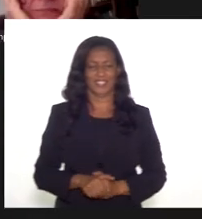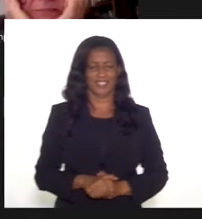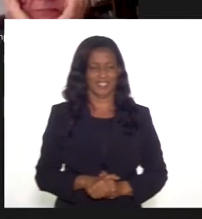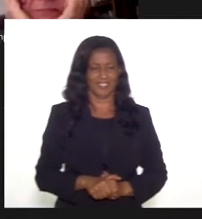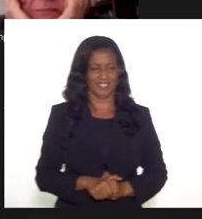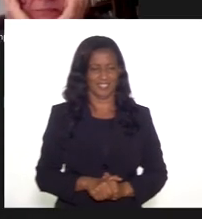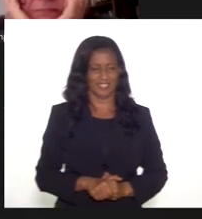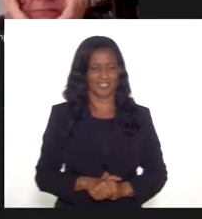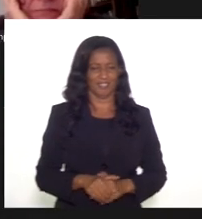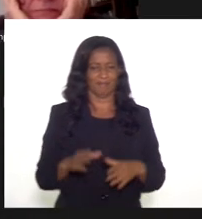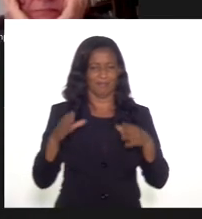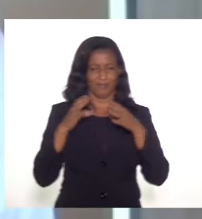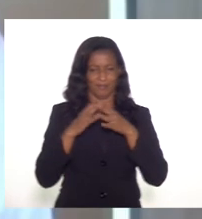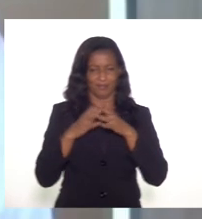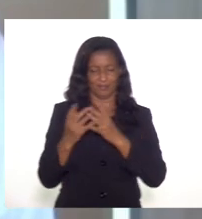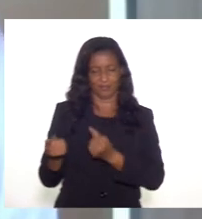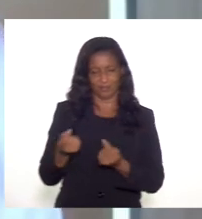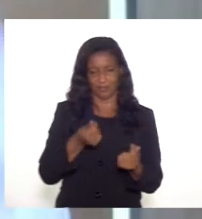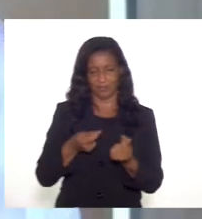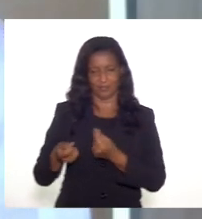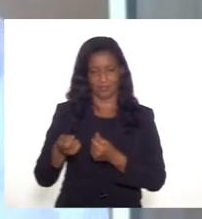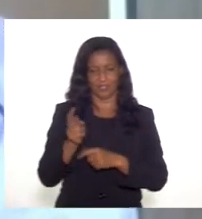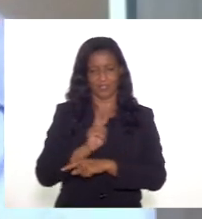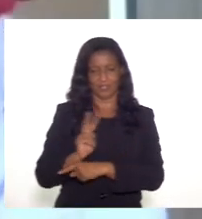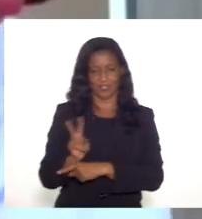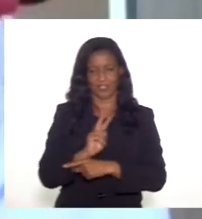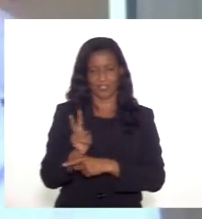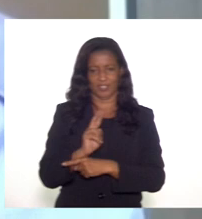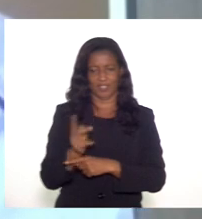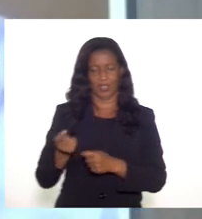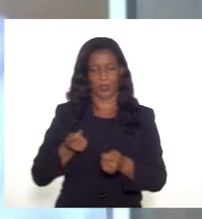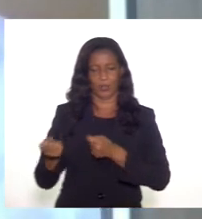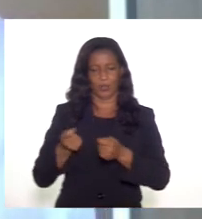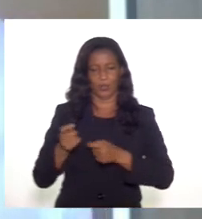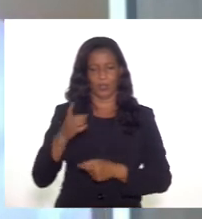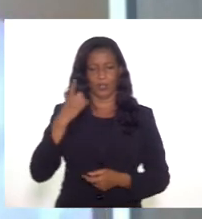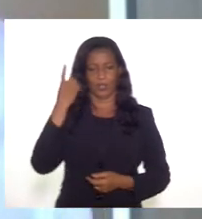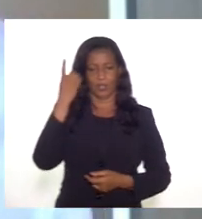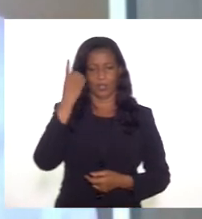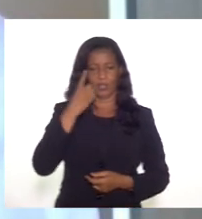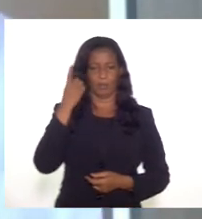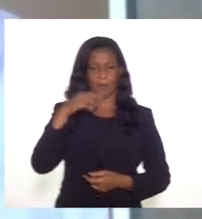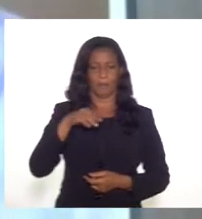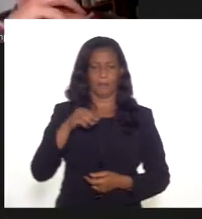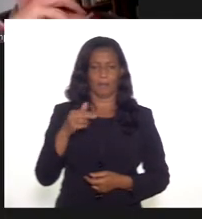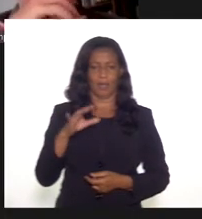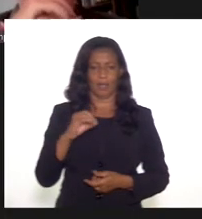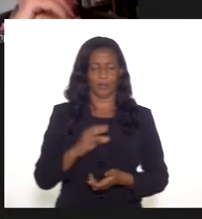Pela Comissão de Orçamento, Finanças, Fiscalização Financeira e Controle, deputado Márcio Canella.